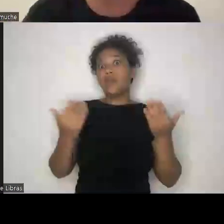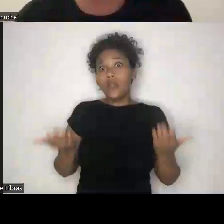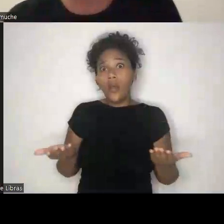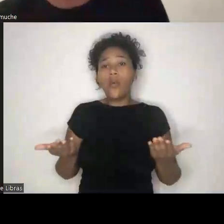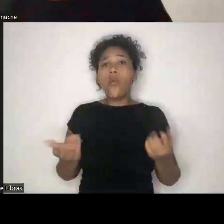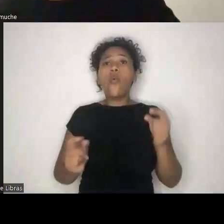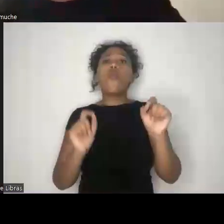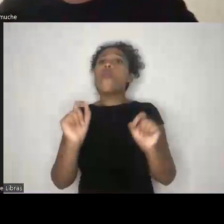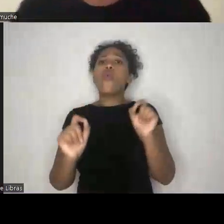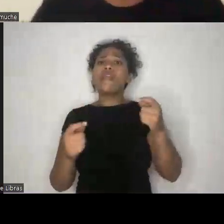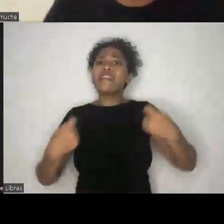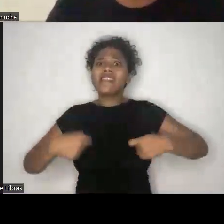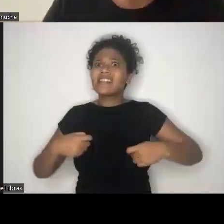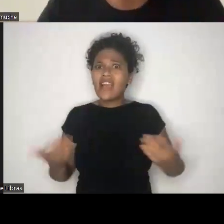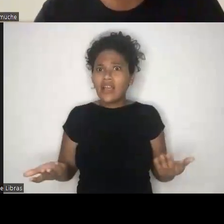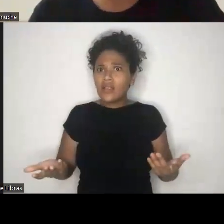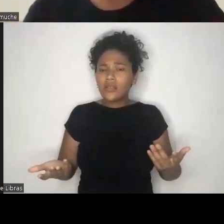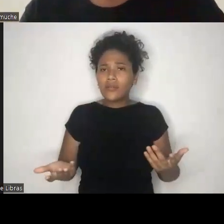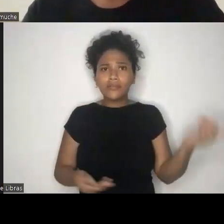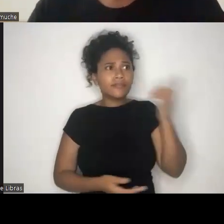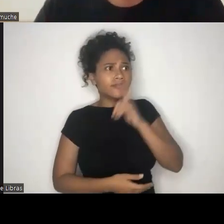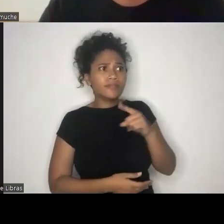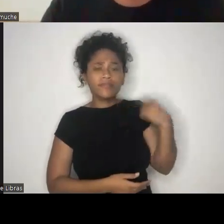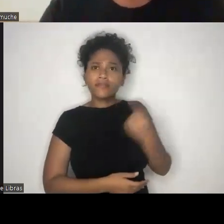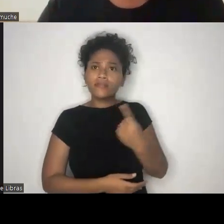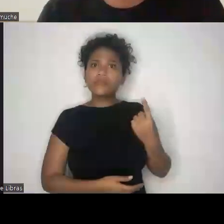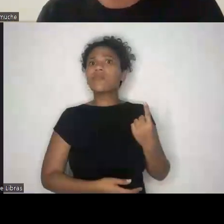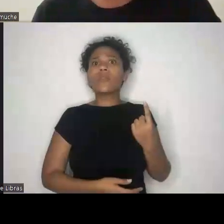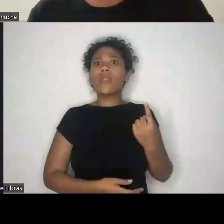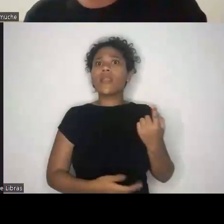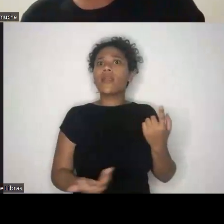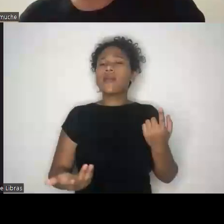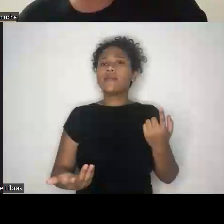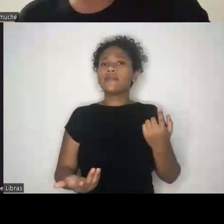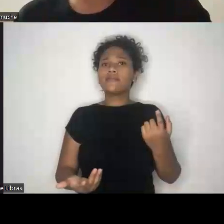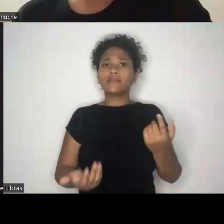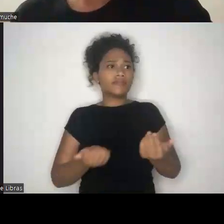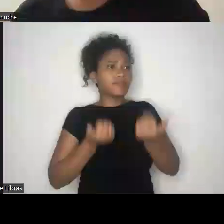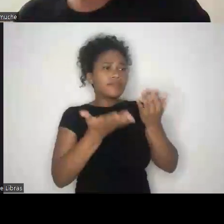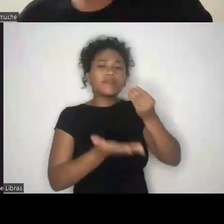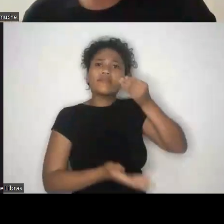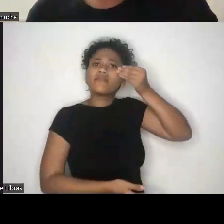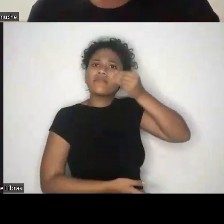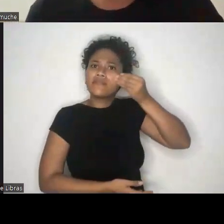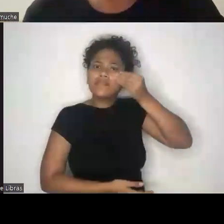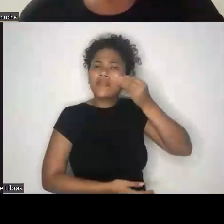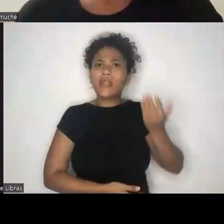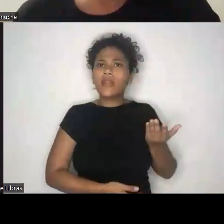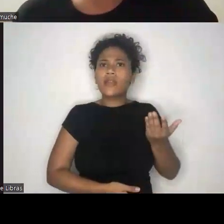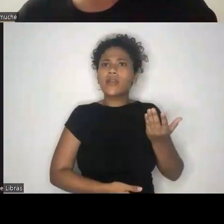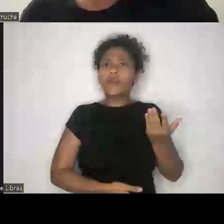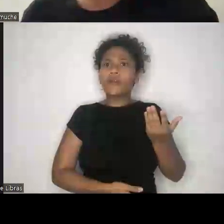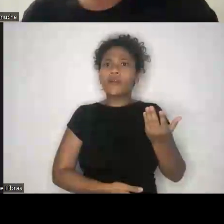que foi necessário né Para a gente chegar ao ponto de entregar experiência completamente